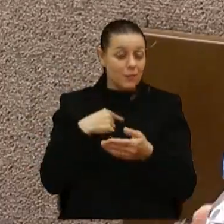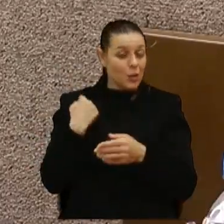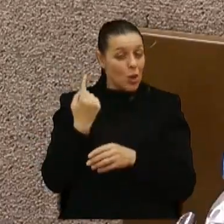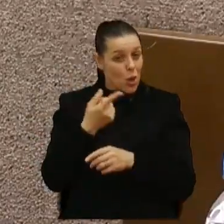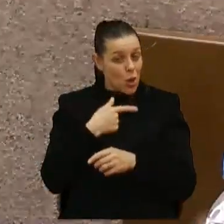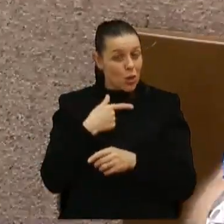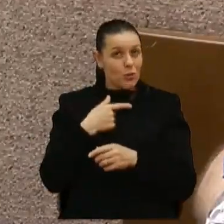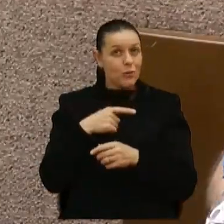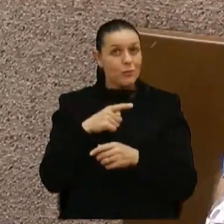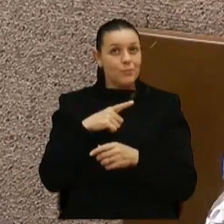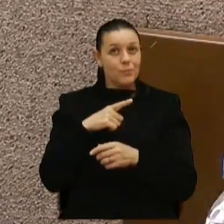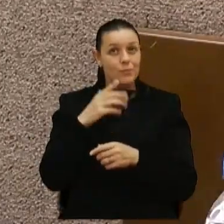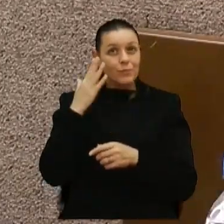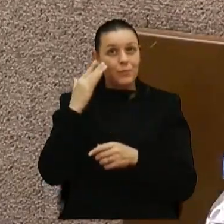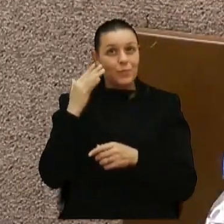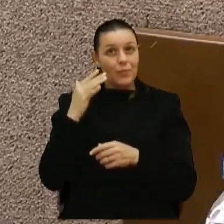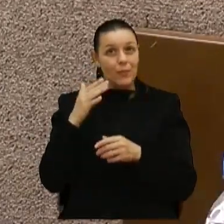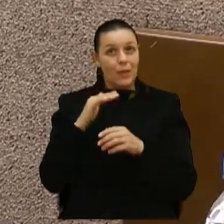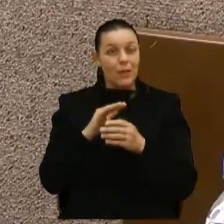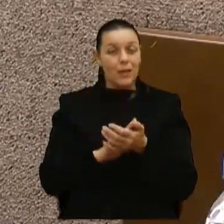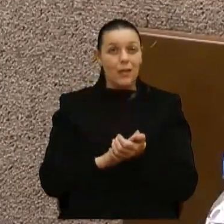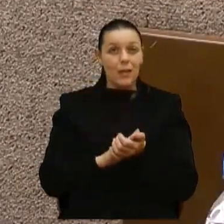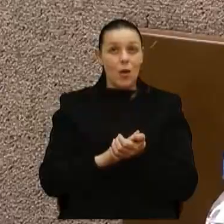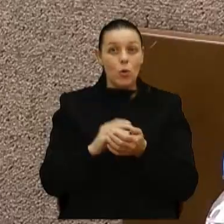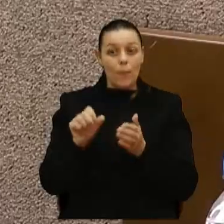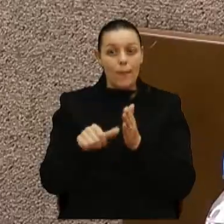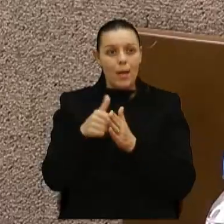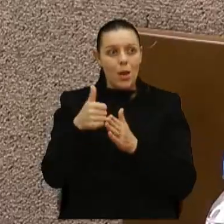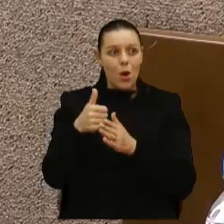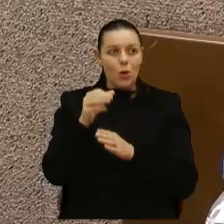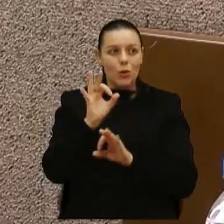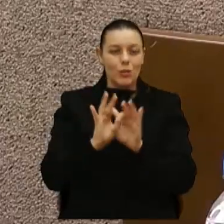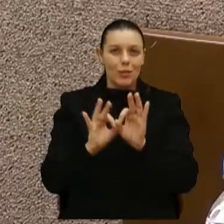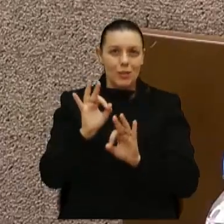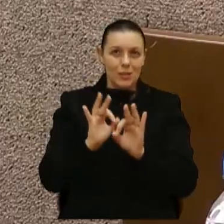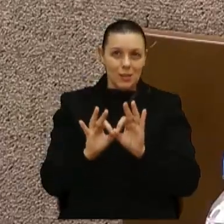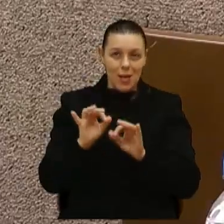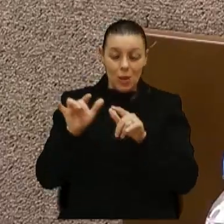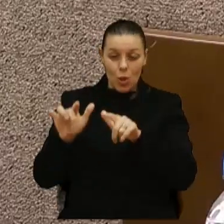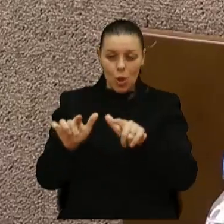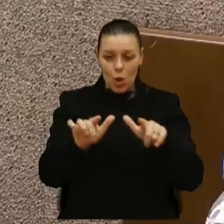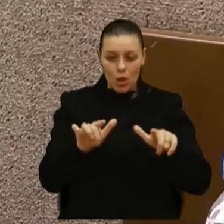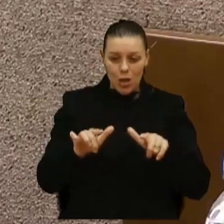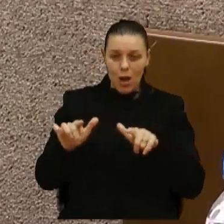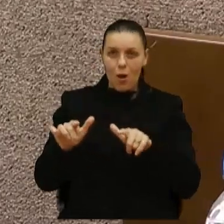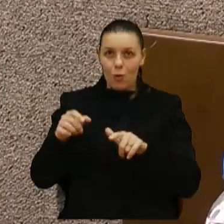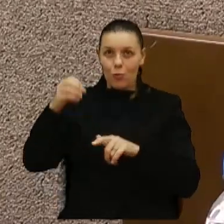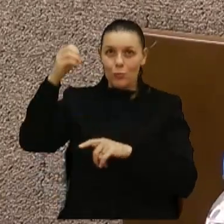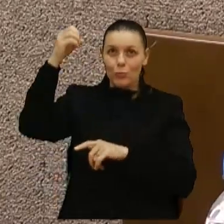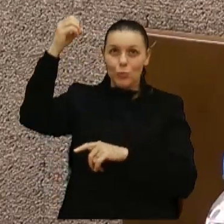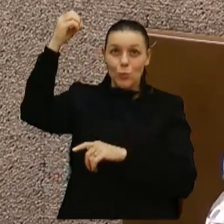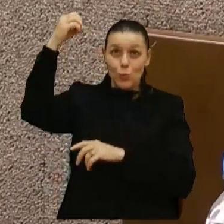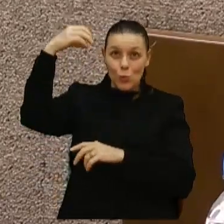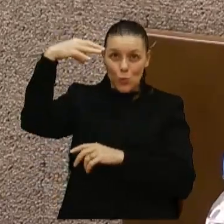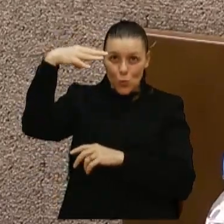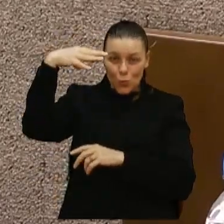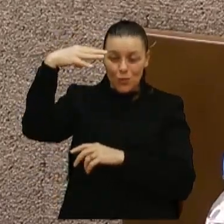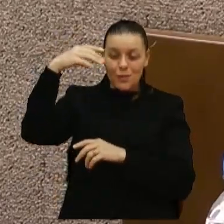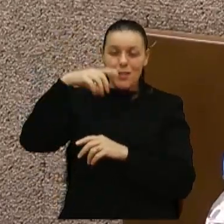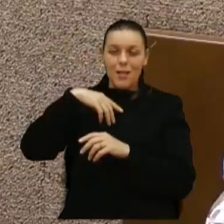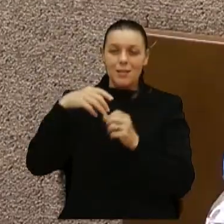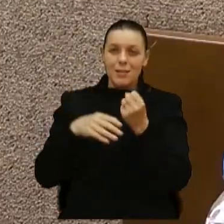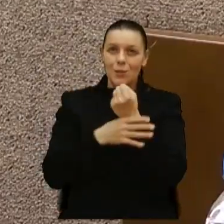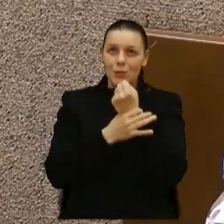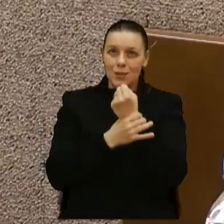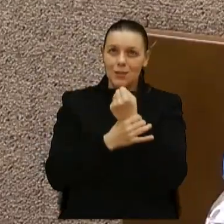gente tem a teoria da janela quebrada. Então, quanto melhor organizado um local e com luz, com LED, vai ser melhor até para a questão da segurança.